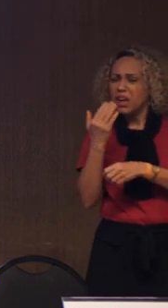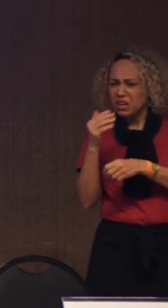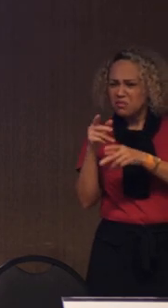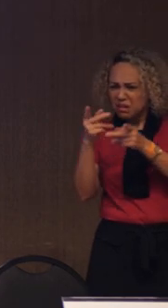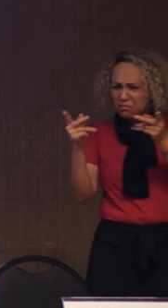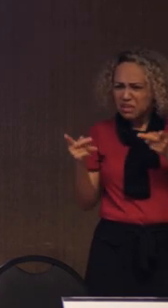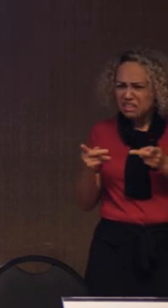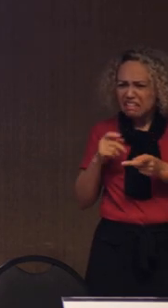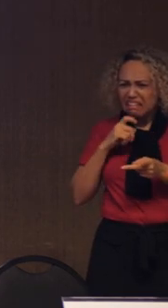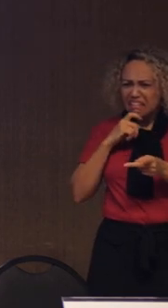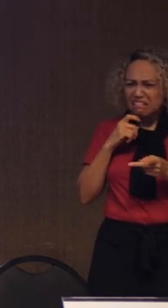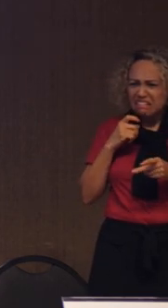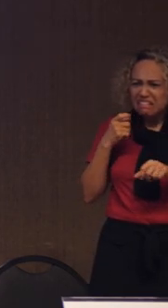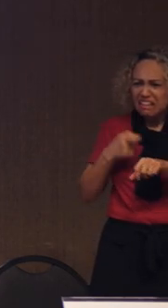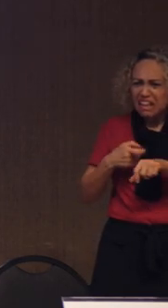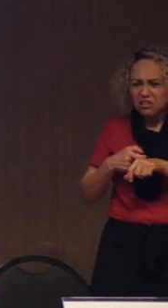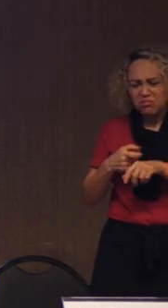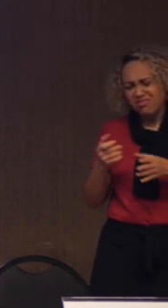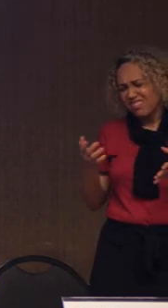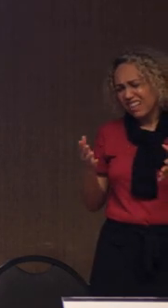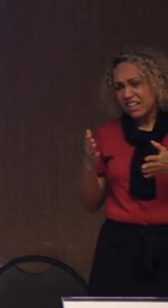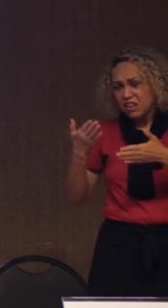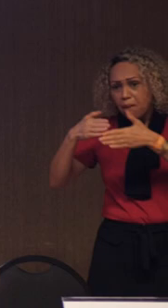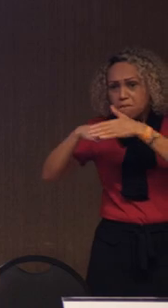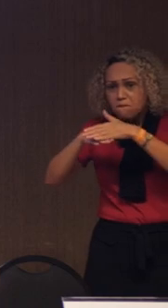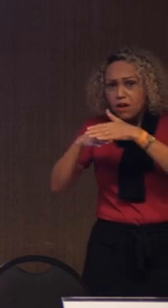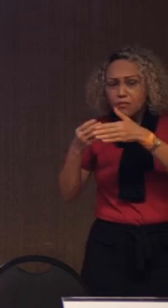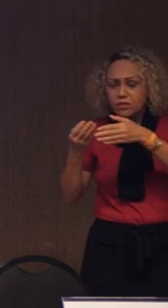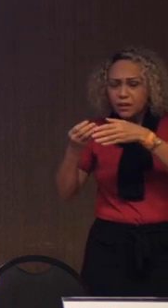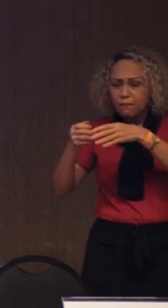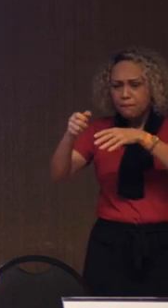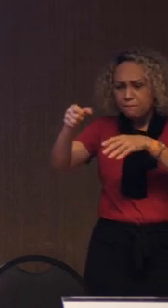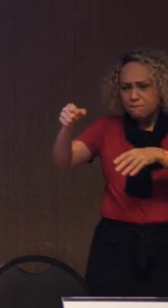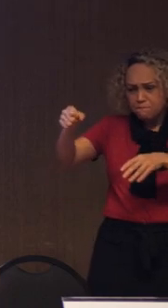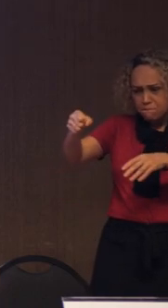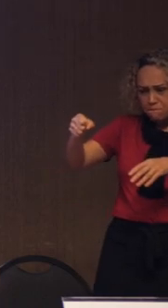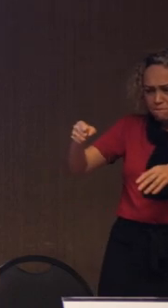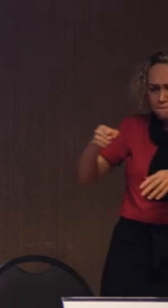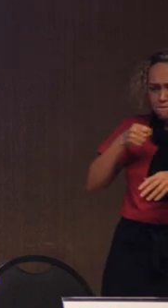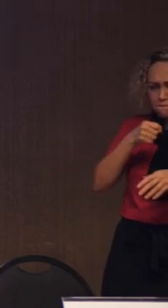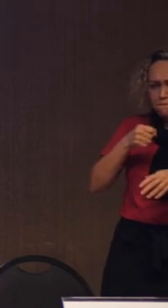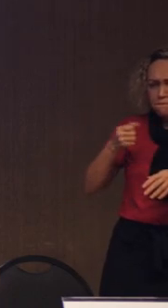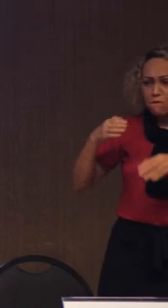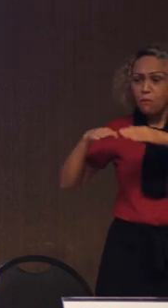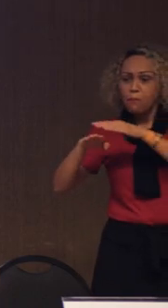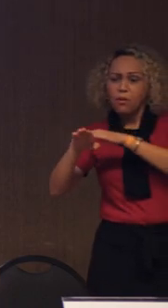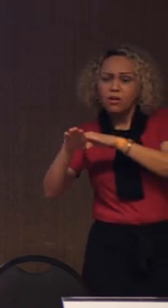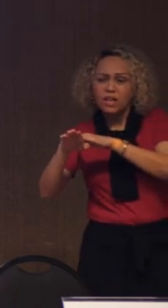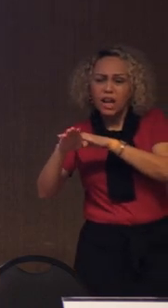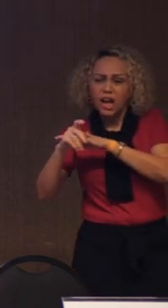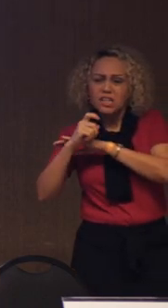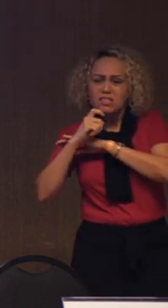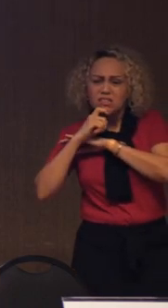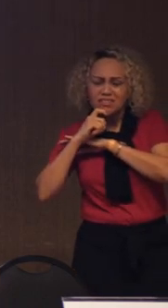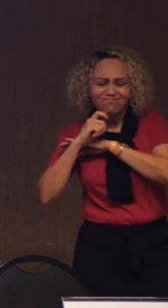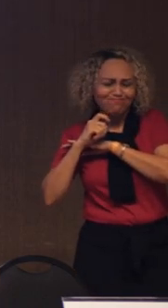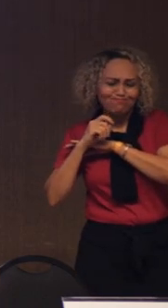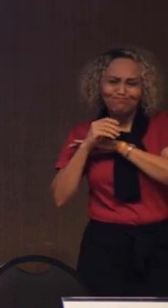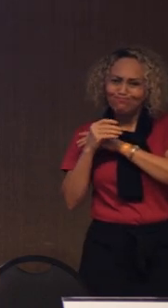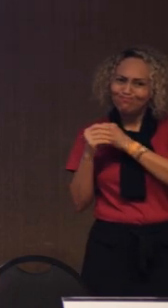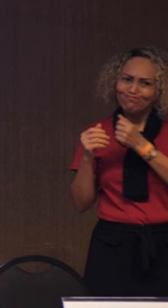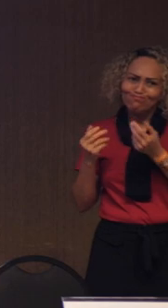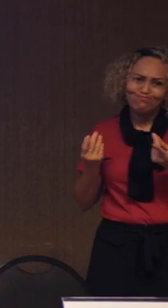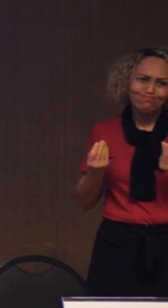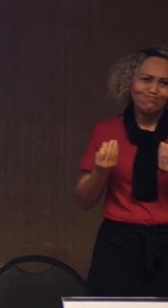sociais, eles são maravilhosos, mas está arrequentado. Está arrequentado. Nós precisamos construir novos